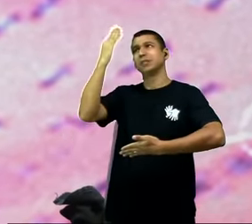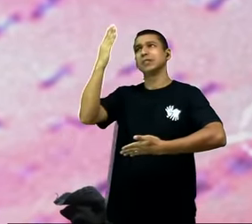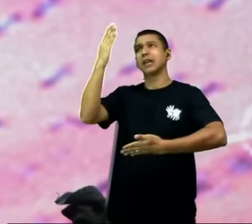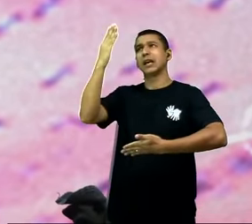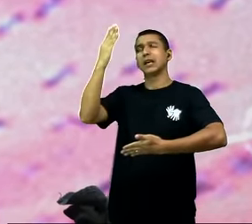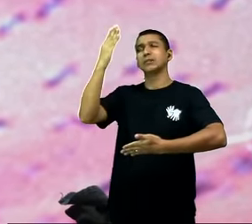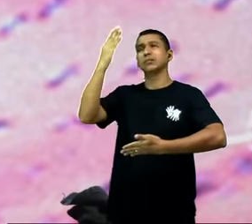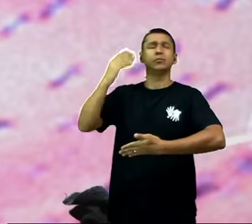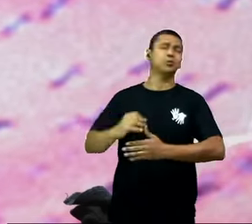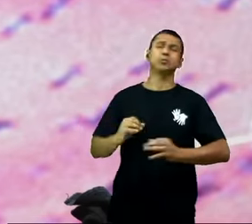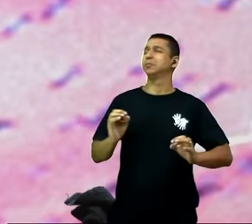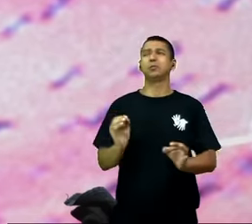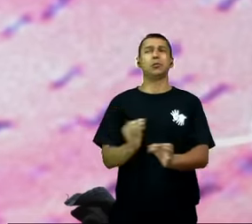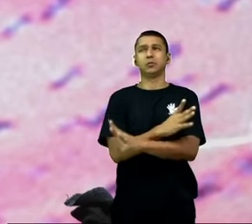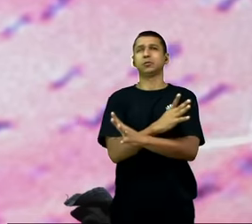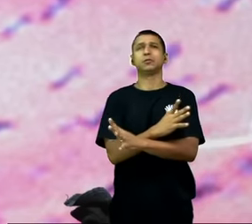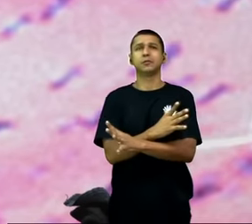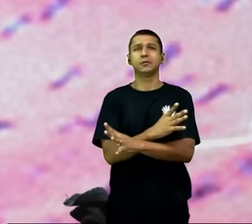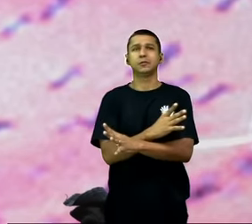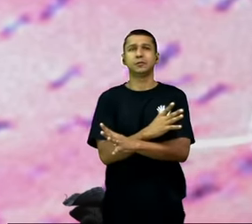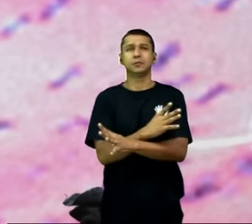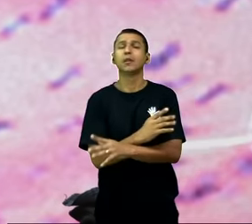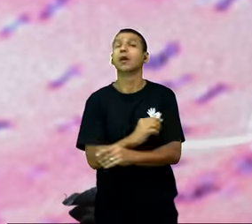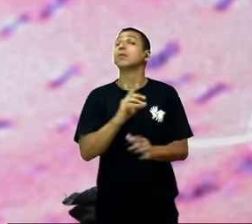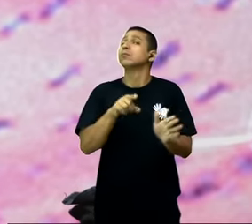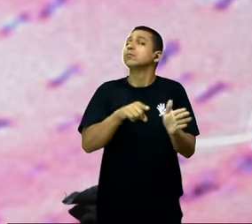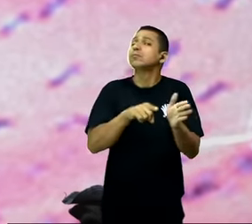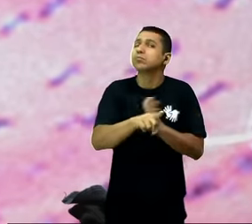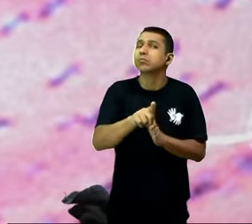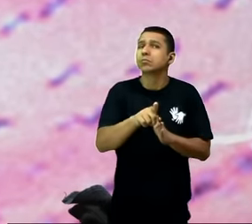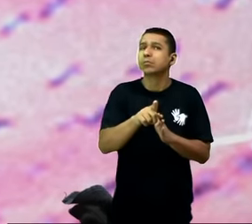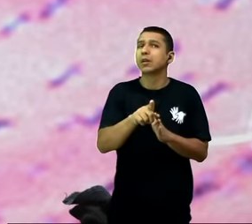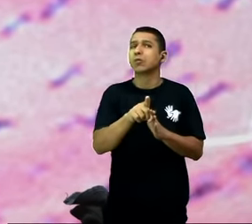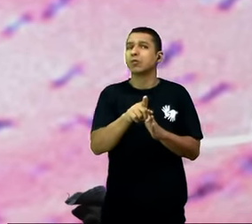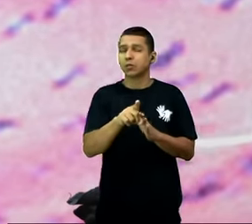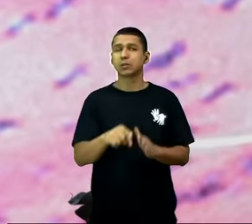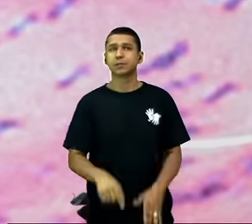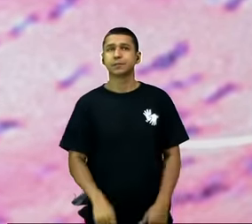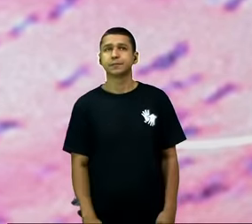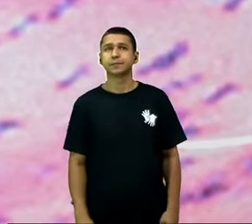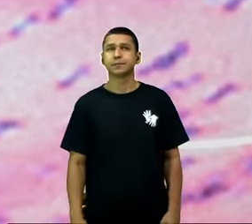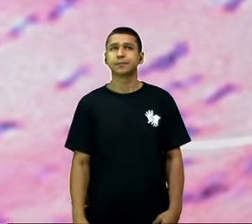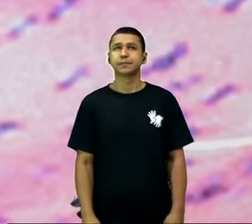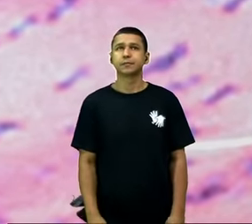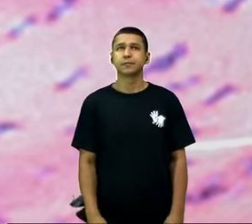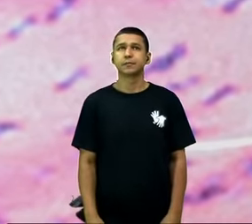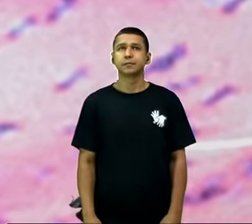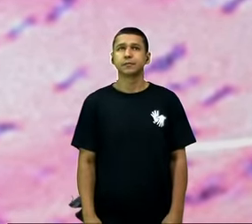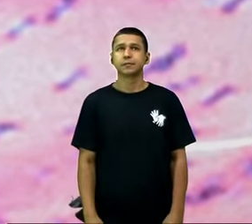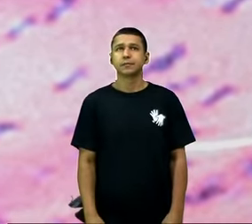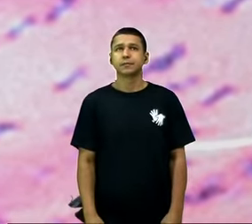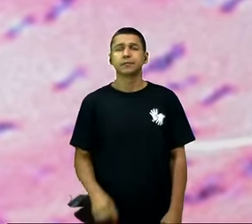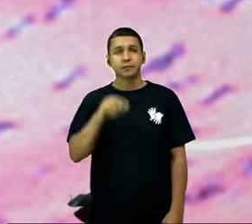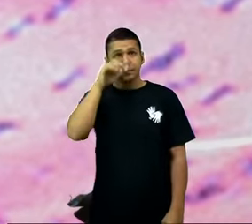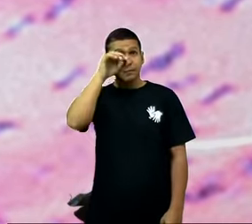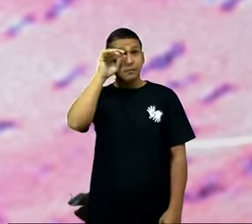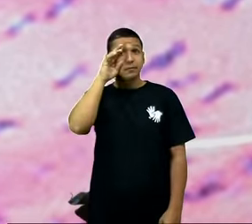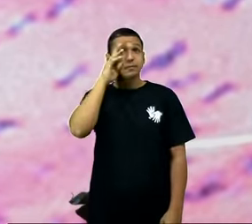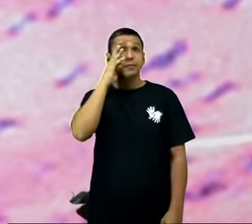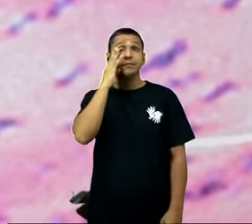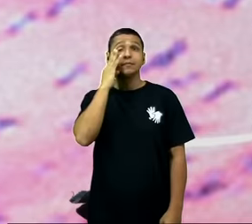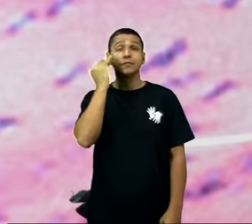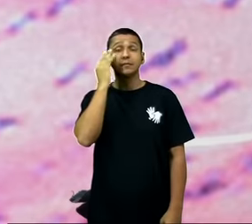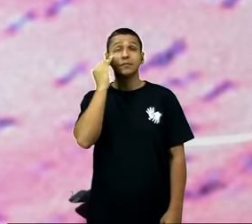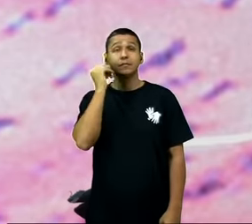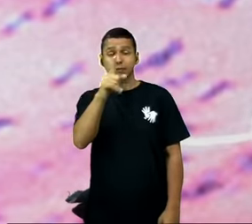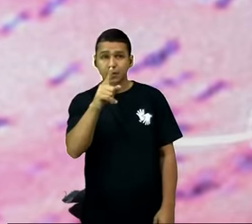missão completa. Pergunta, tá? Para eu começar a pregar. Vê se você já passou por isso. Você